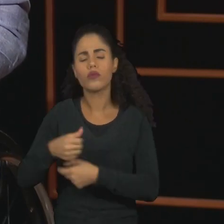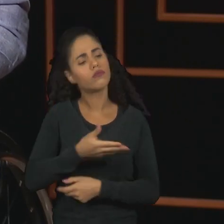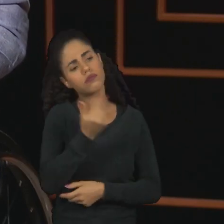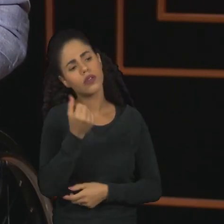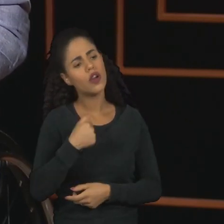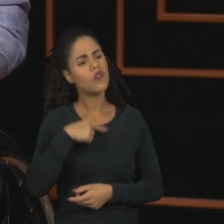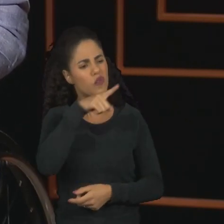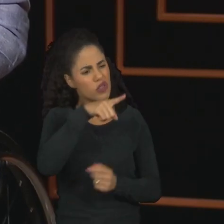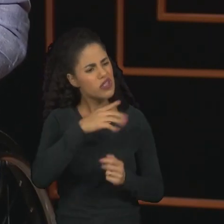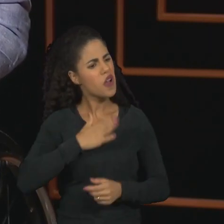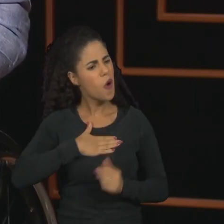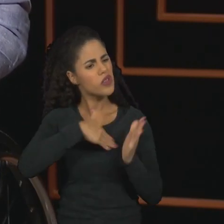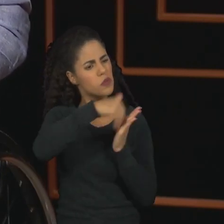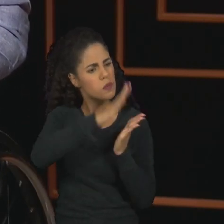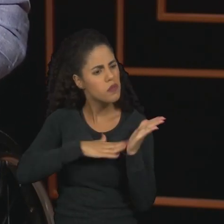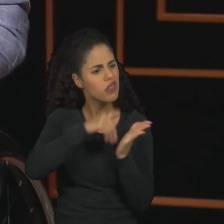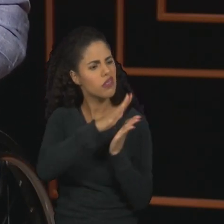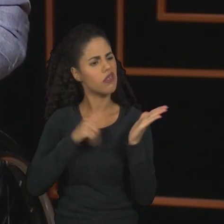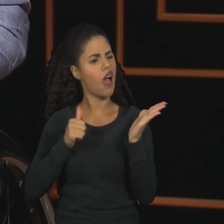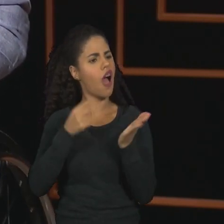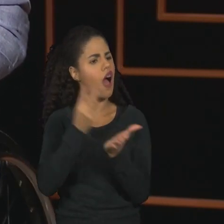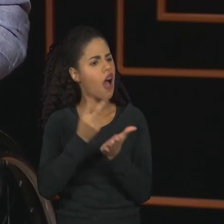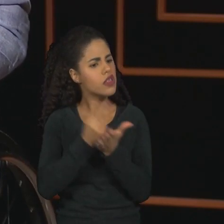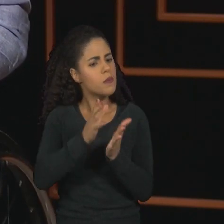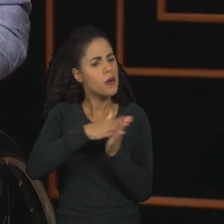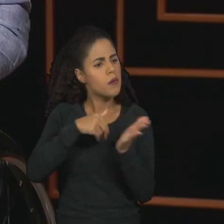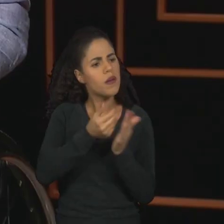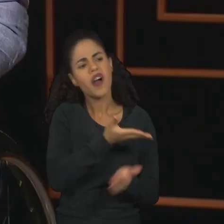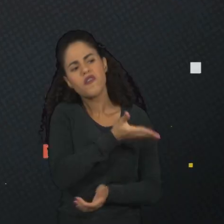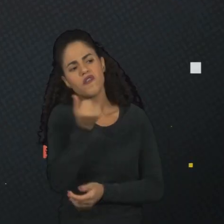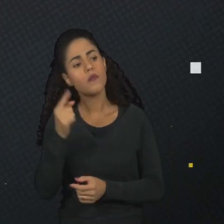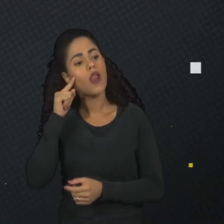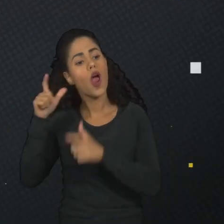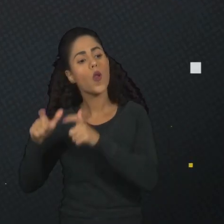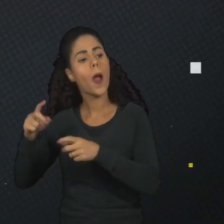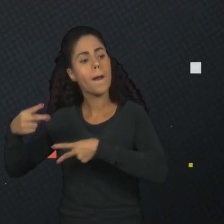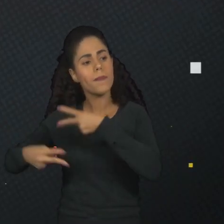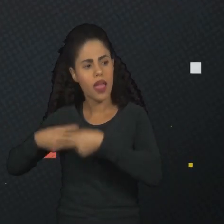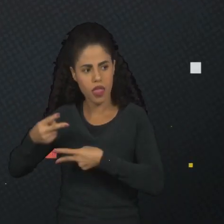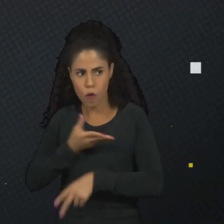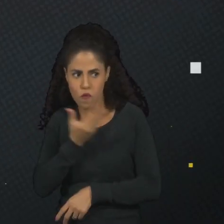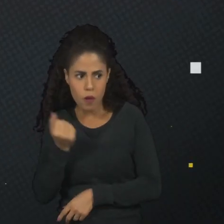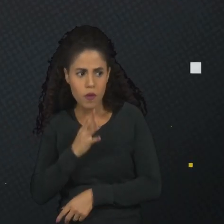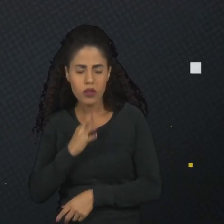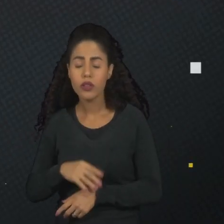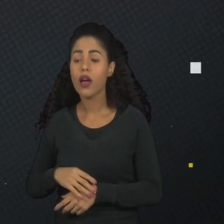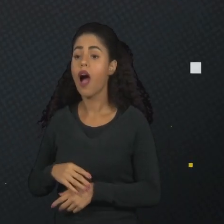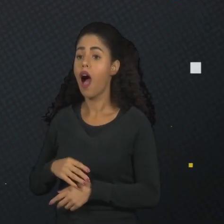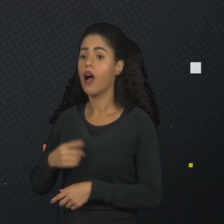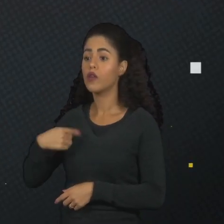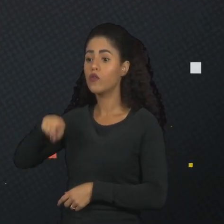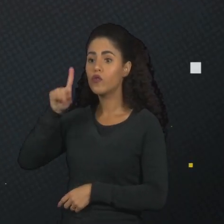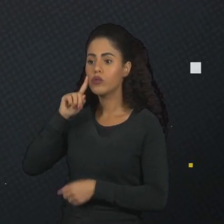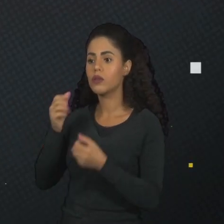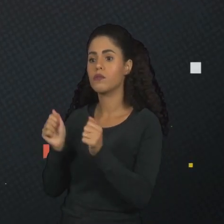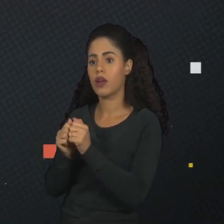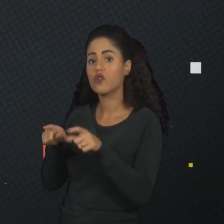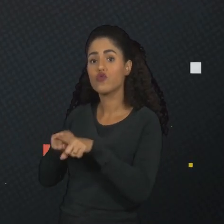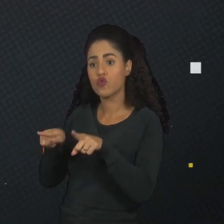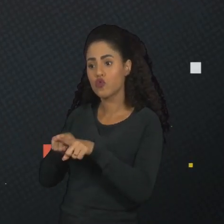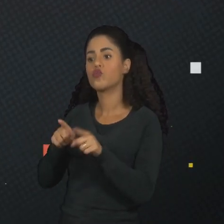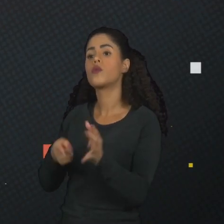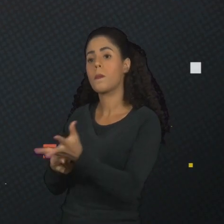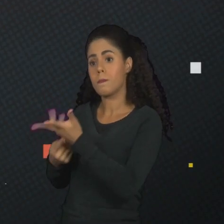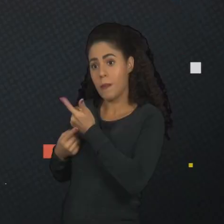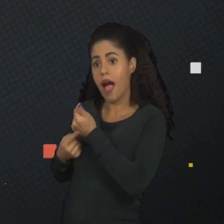gosta de pintura, você fica pintando essas coisas, vamos te levar na Bienal. E me levou na Bienal. Para mim